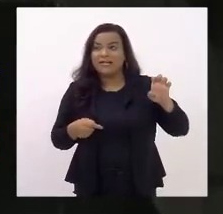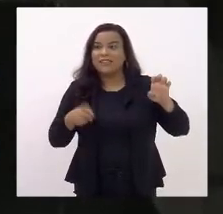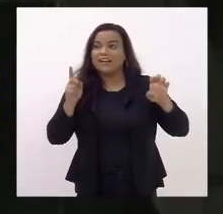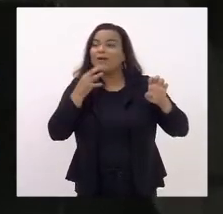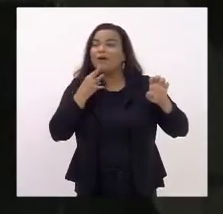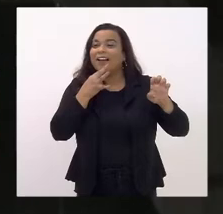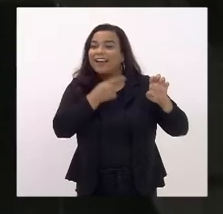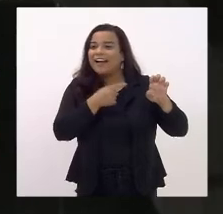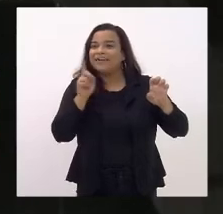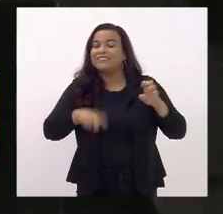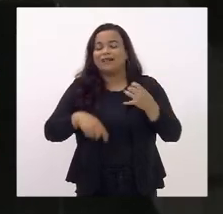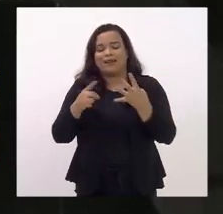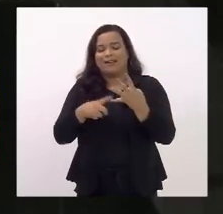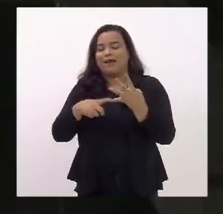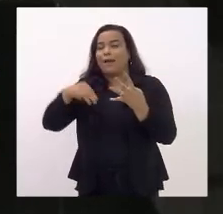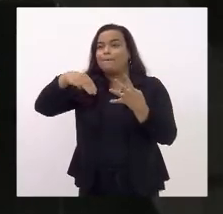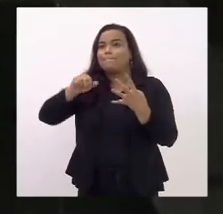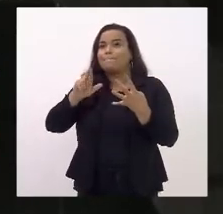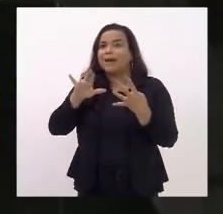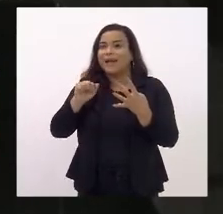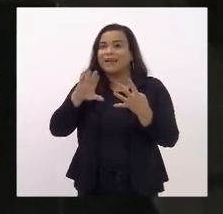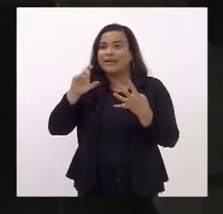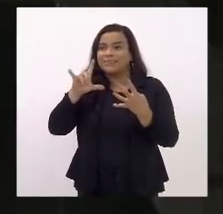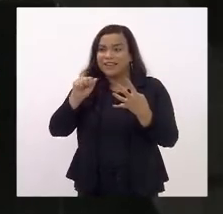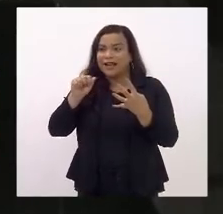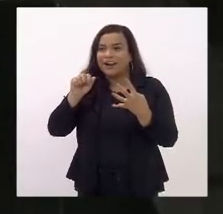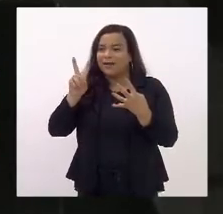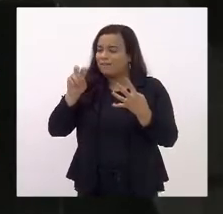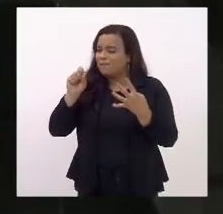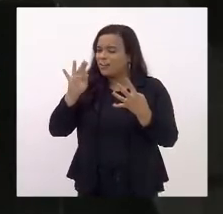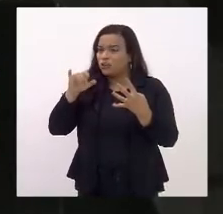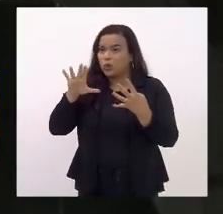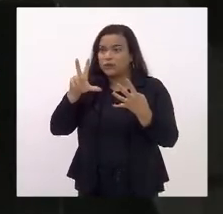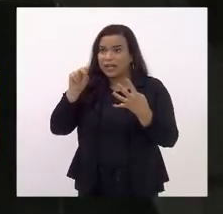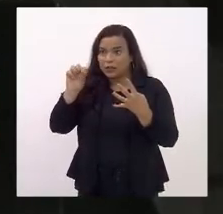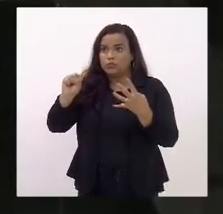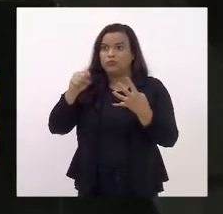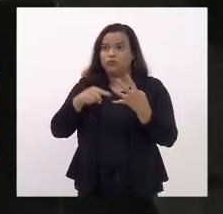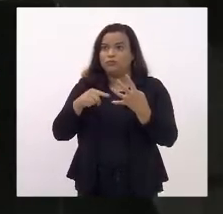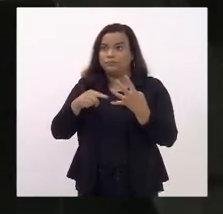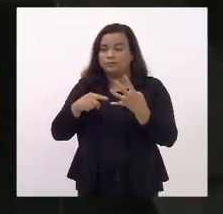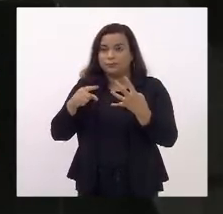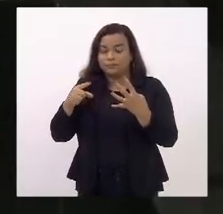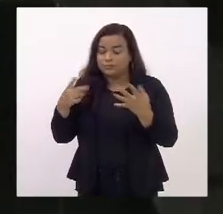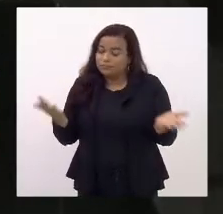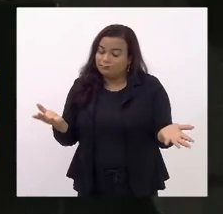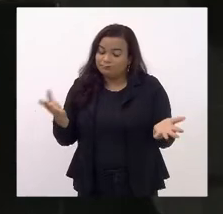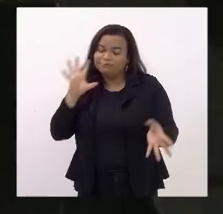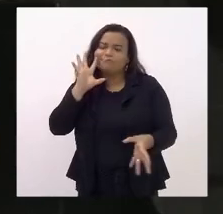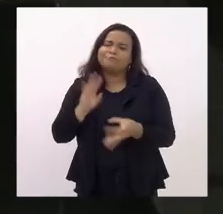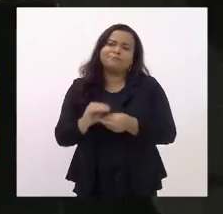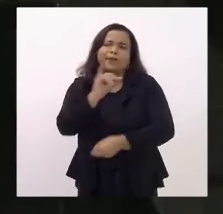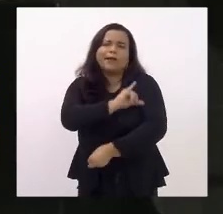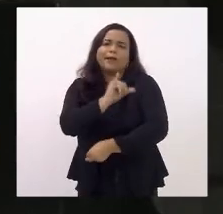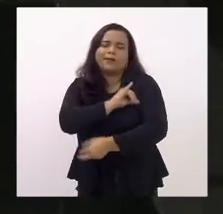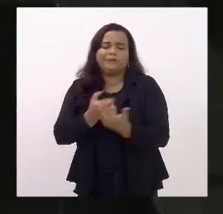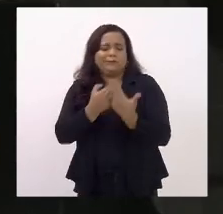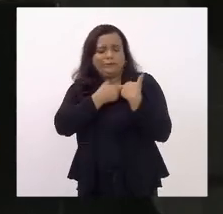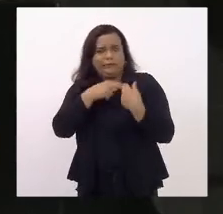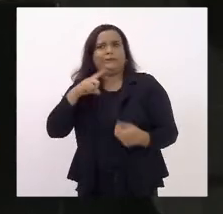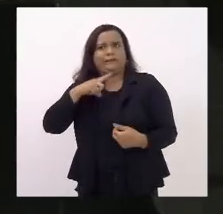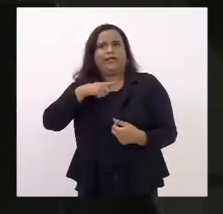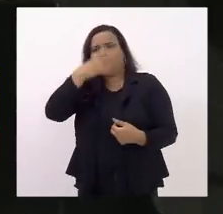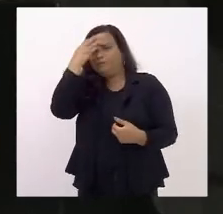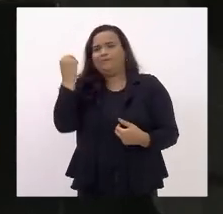Vasconcelos. Então, o Rio de Janeiro tem uma responsabilidade que não deve ser esquecida com a formulação do SUS. E